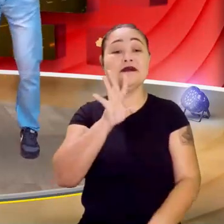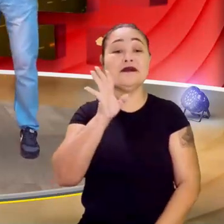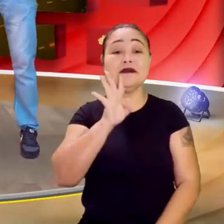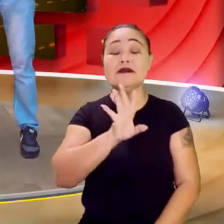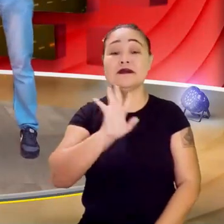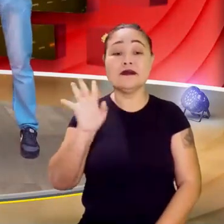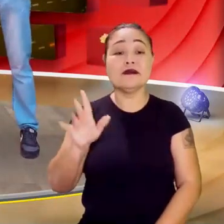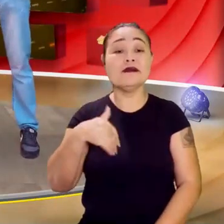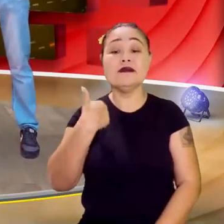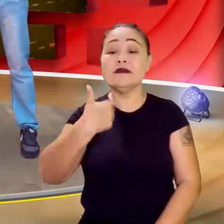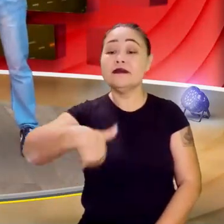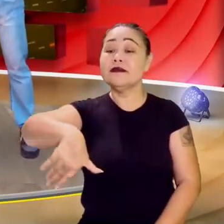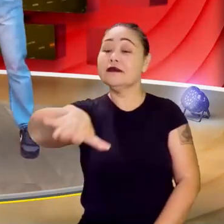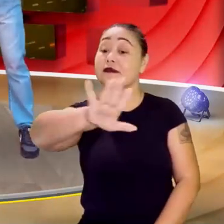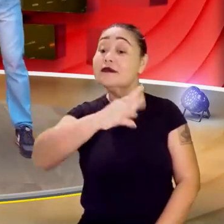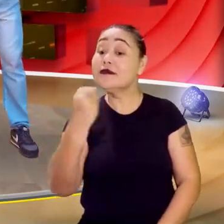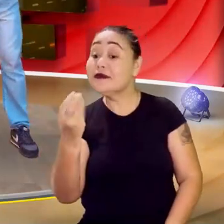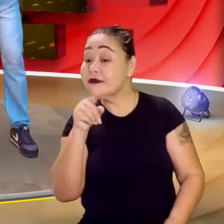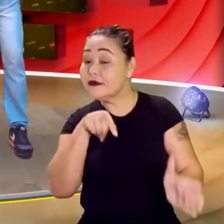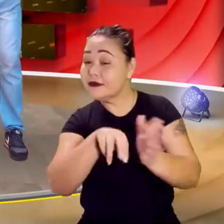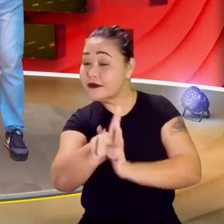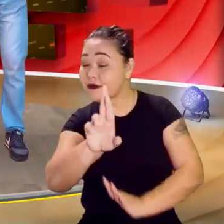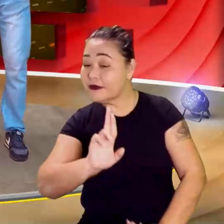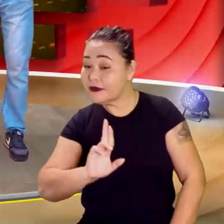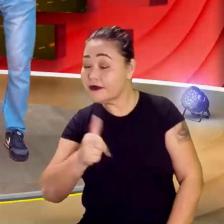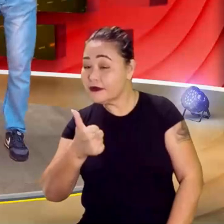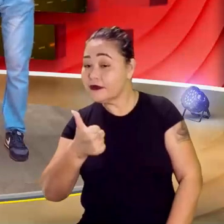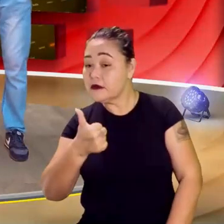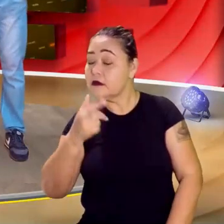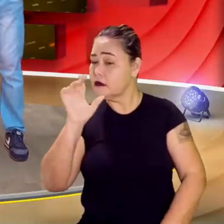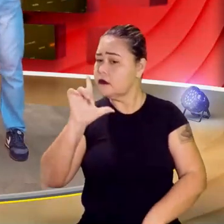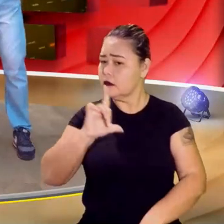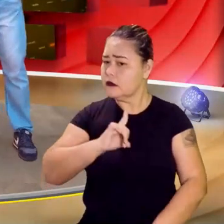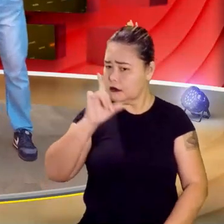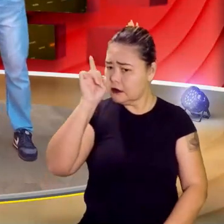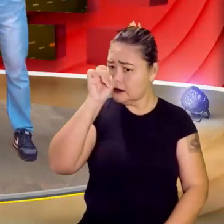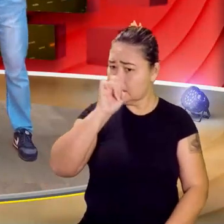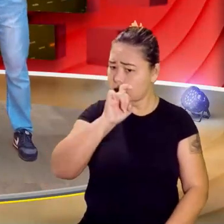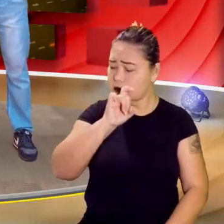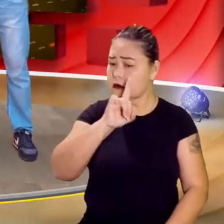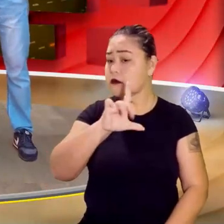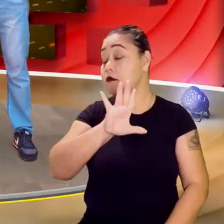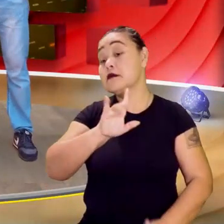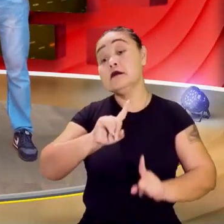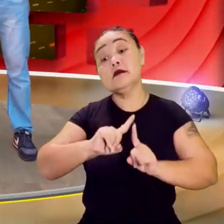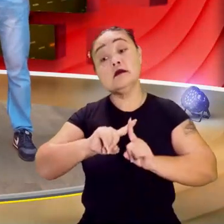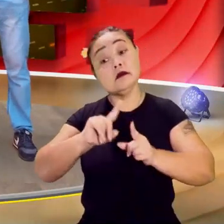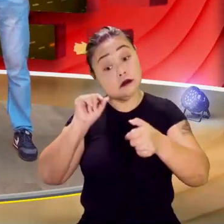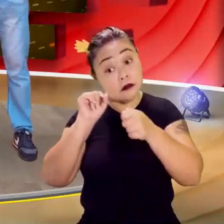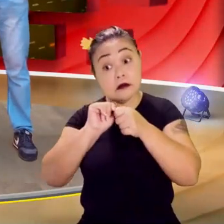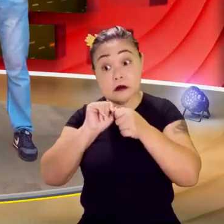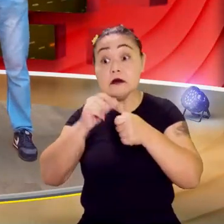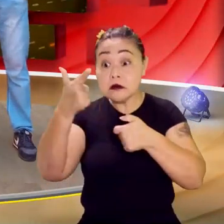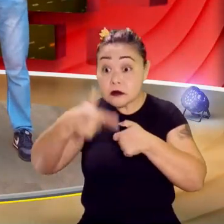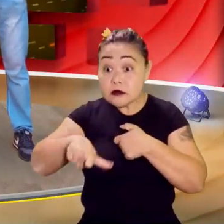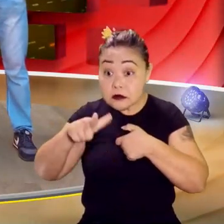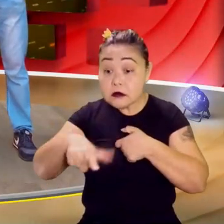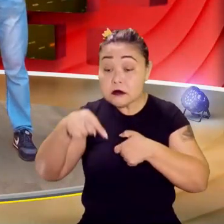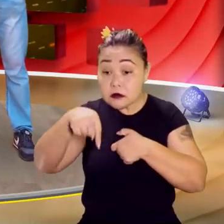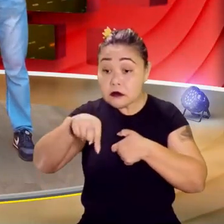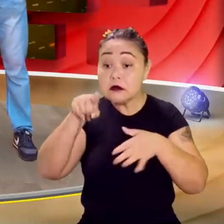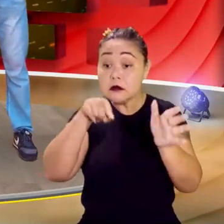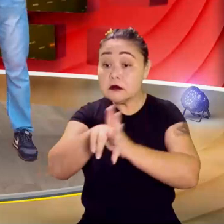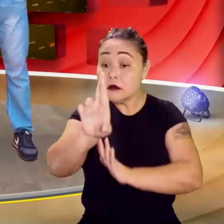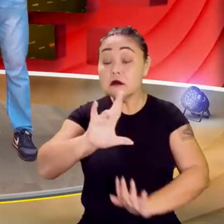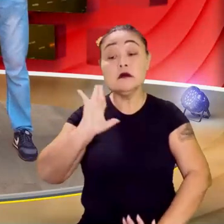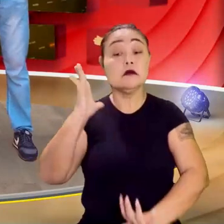legal, se né? perder. Legal, né? Como vocês foram aí no quiz, né? Se foram com um pouco de dificuldade, pelo menos tentem refazer as que a gente fez aqui no quiz.